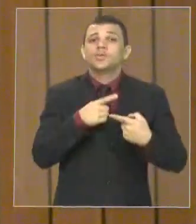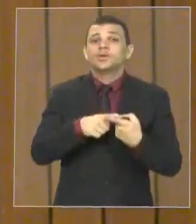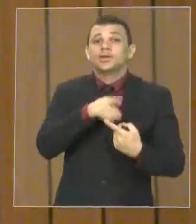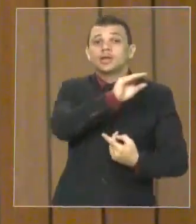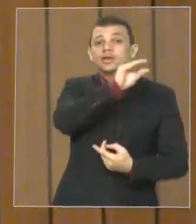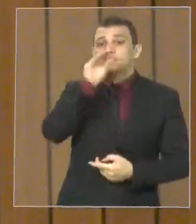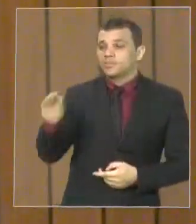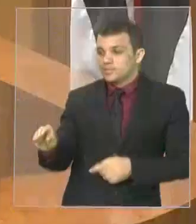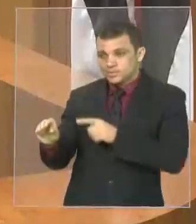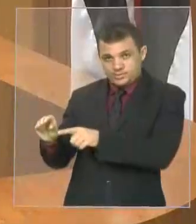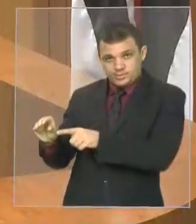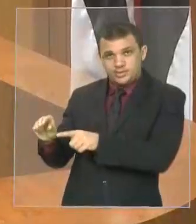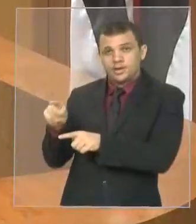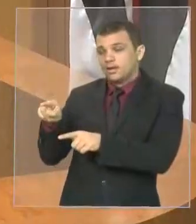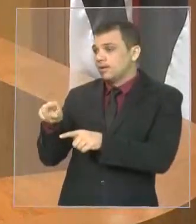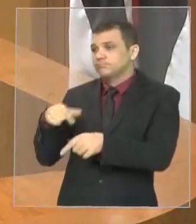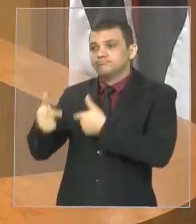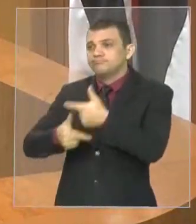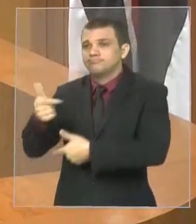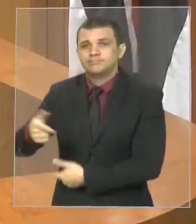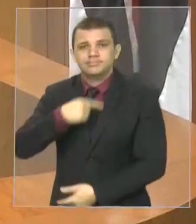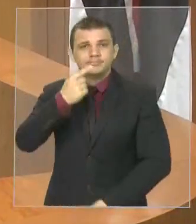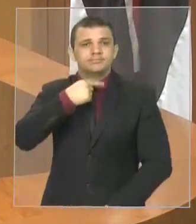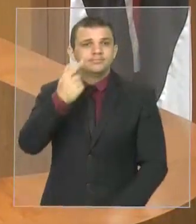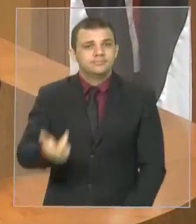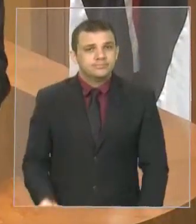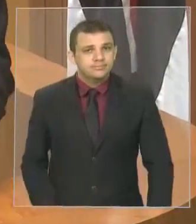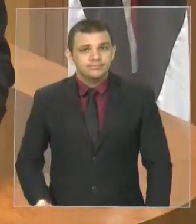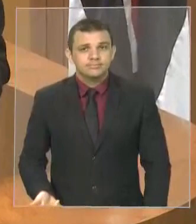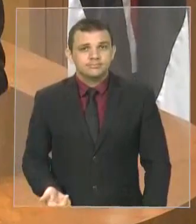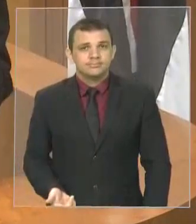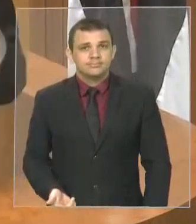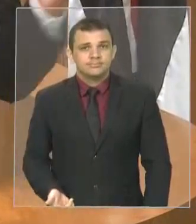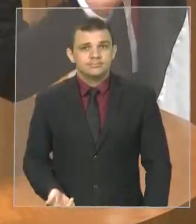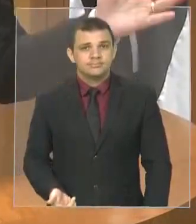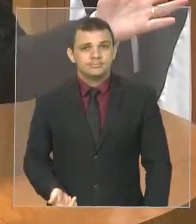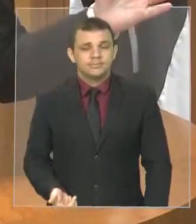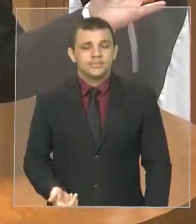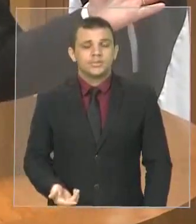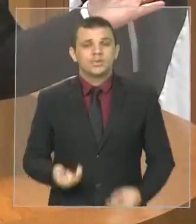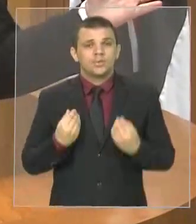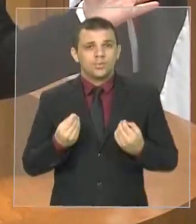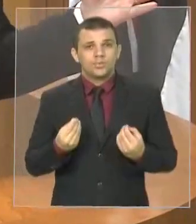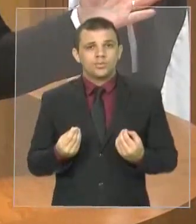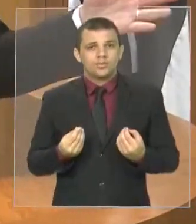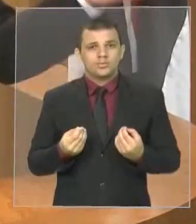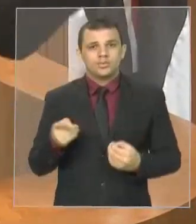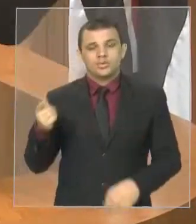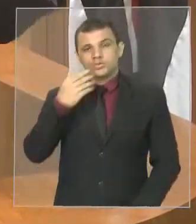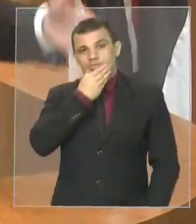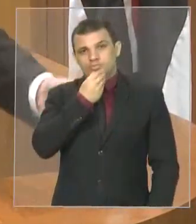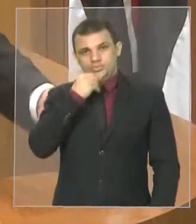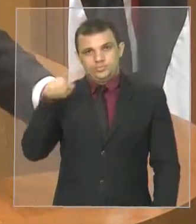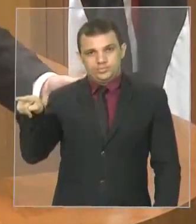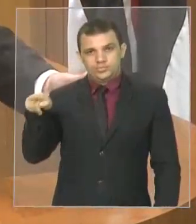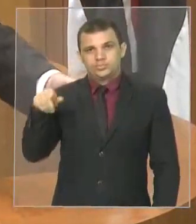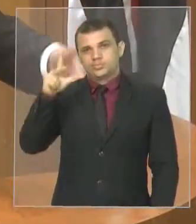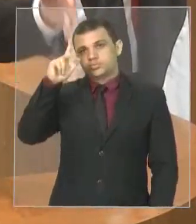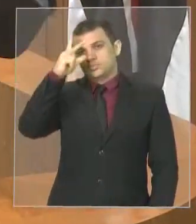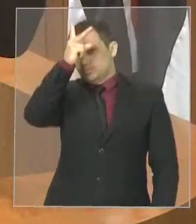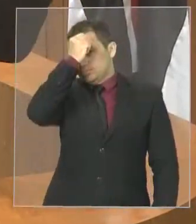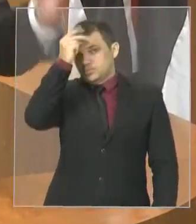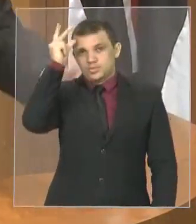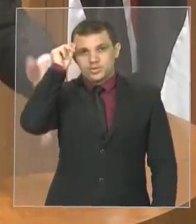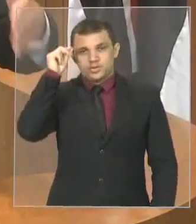governo federal. Vejam vocês, um gestor que se ressente de uma crise, que tem dinheiro em conta